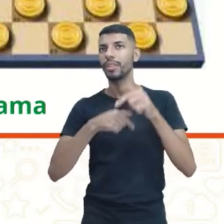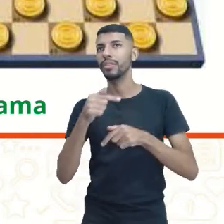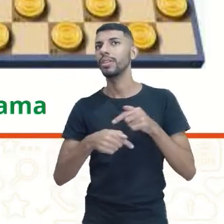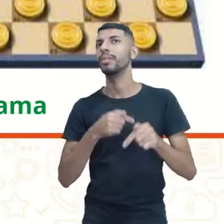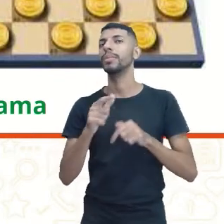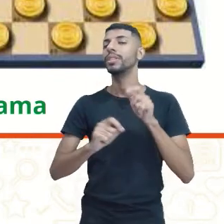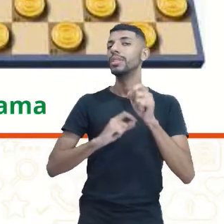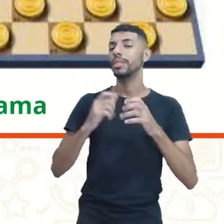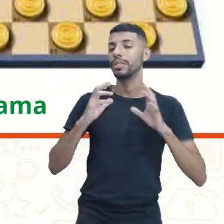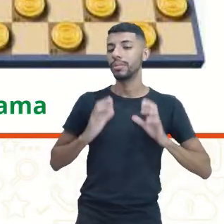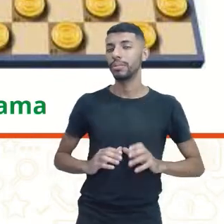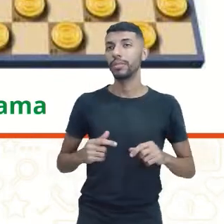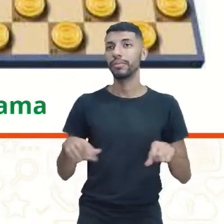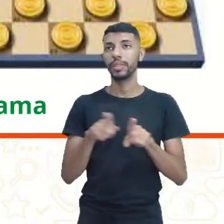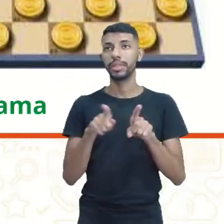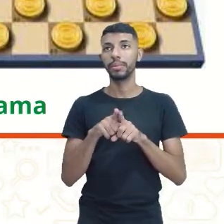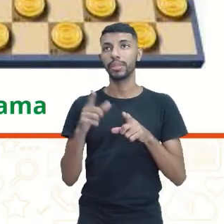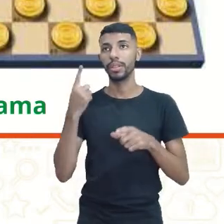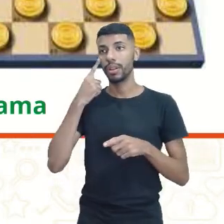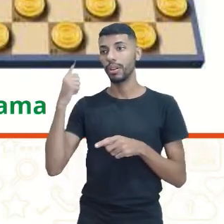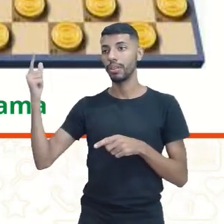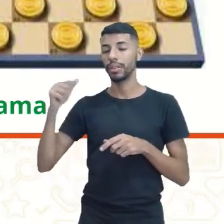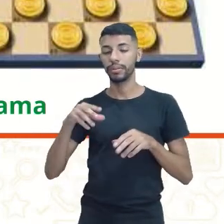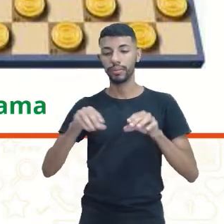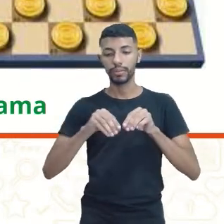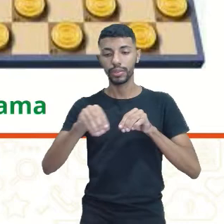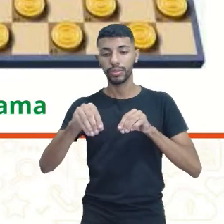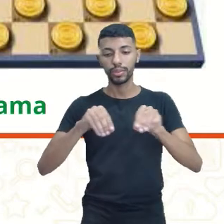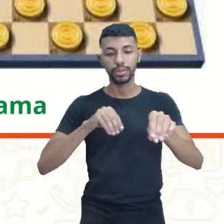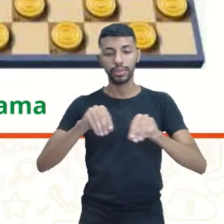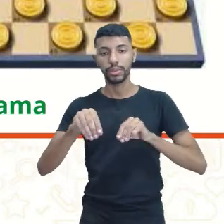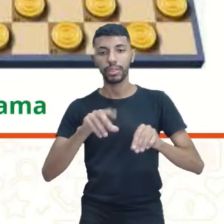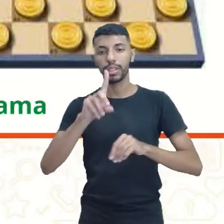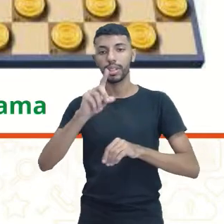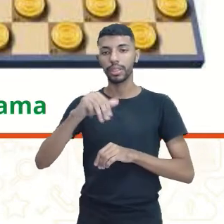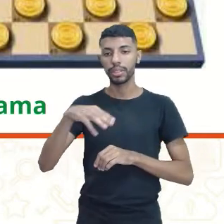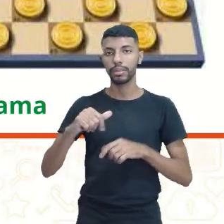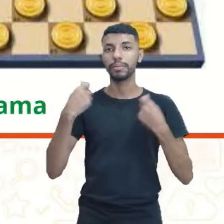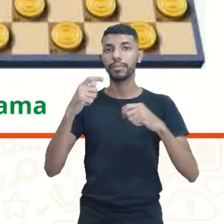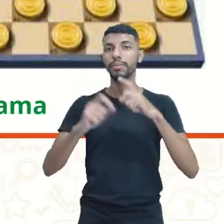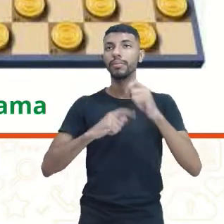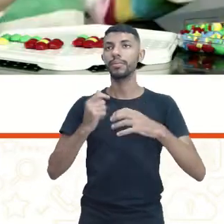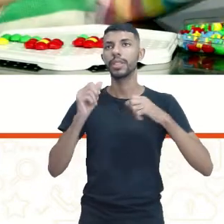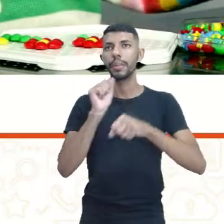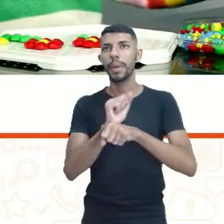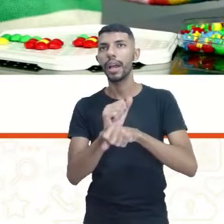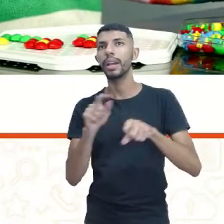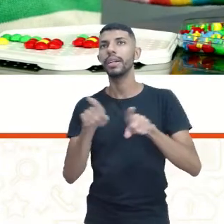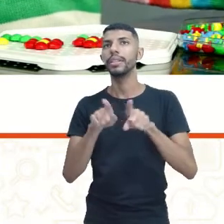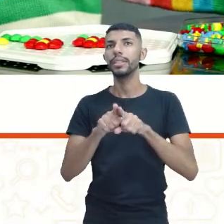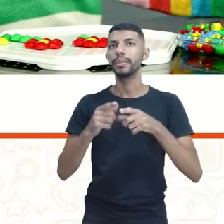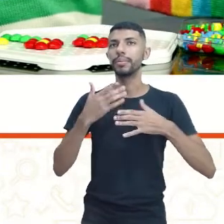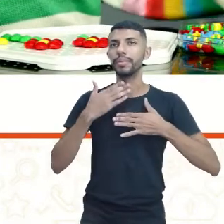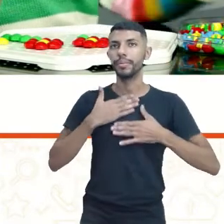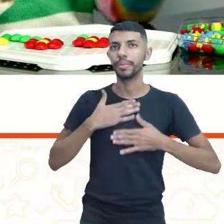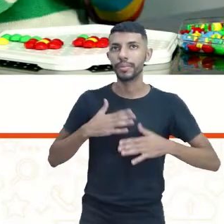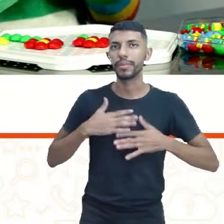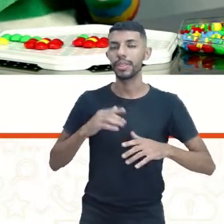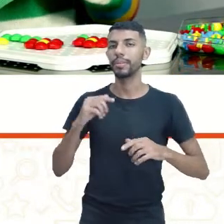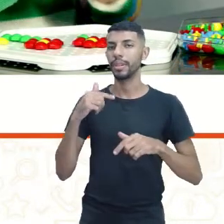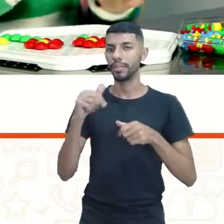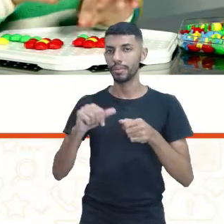comportamental, né? A dama, que são jogos que exigem parada e tranquilidade para serem executados.